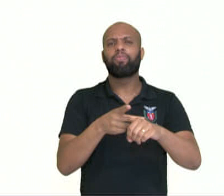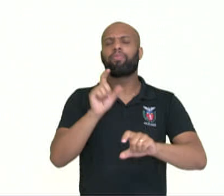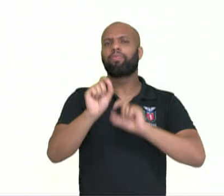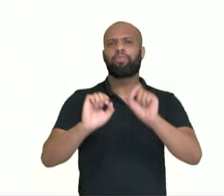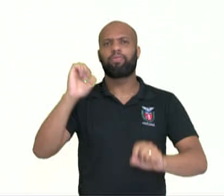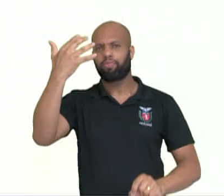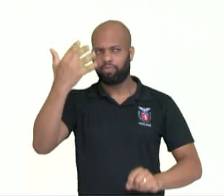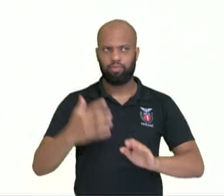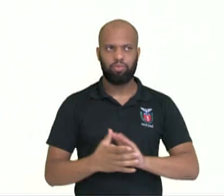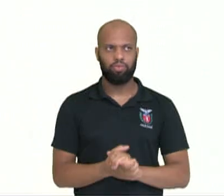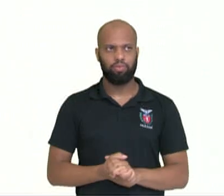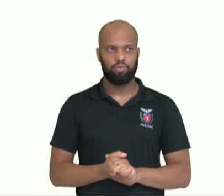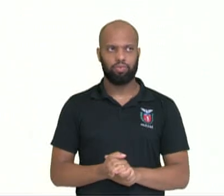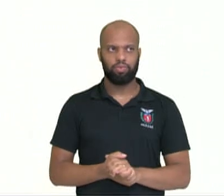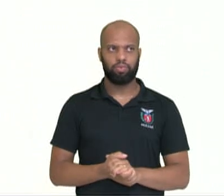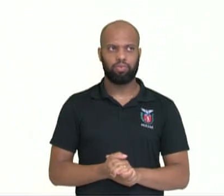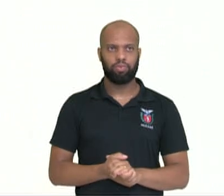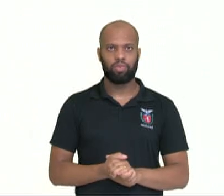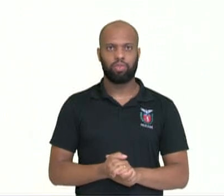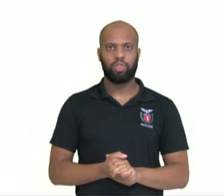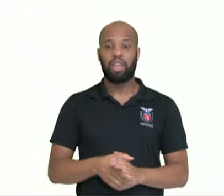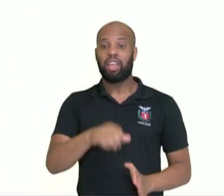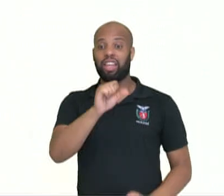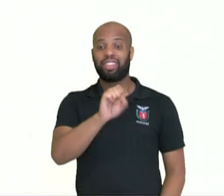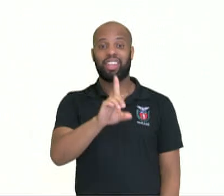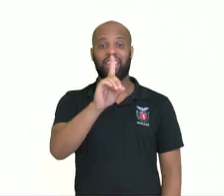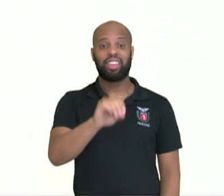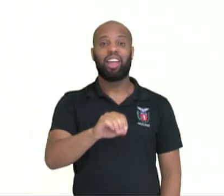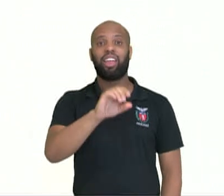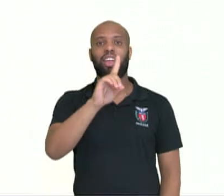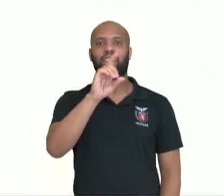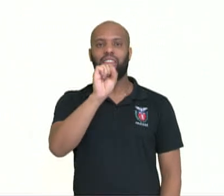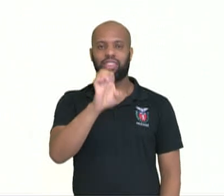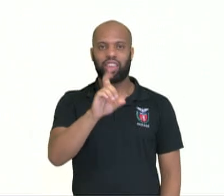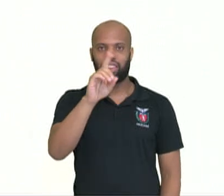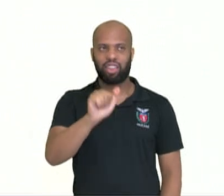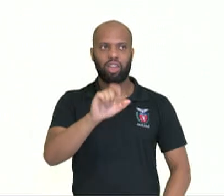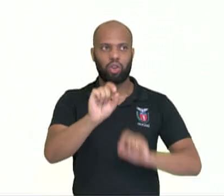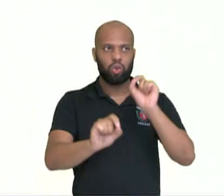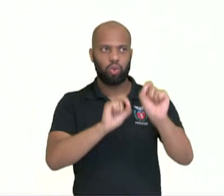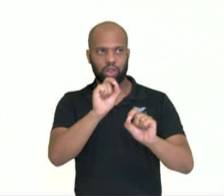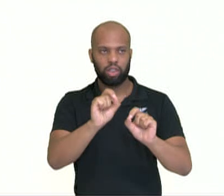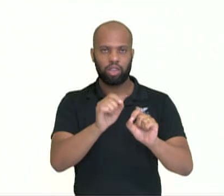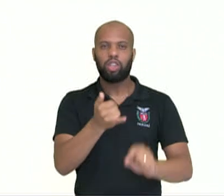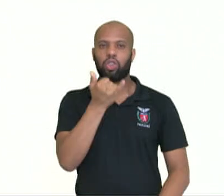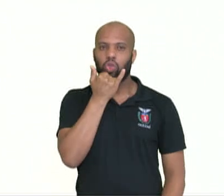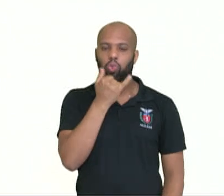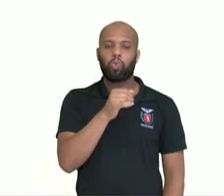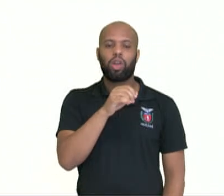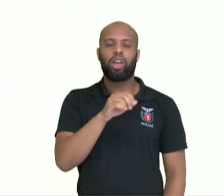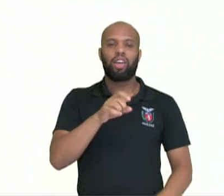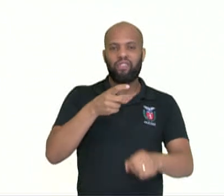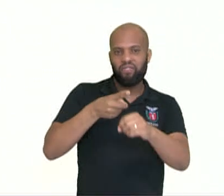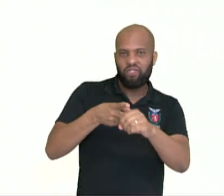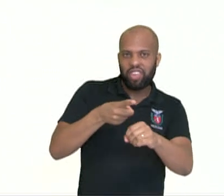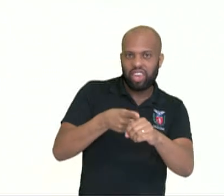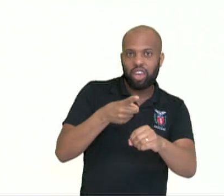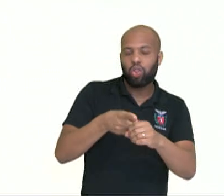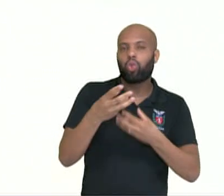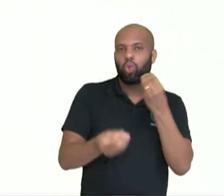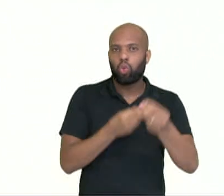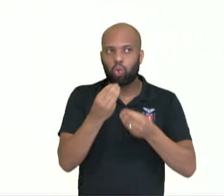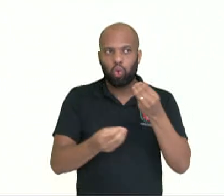A carga que vai ficar a seda é positiva, ou melhor, o vidro, ao ser atritado com a seda, o vidro vai